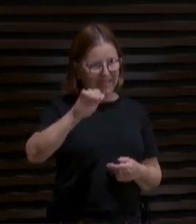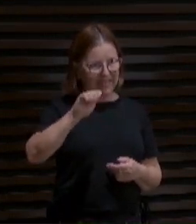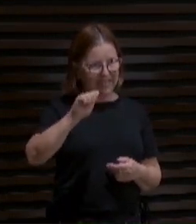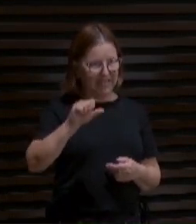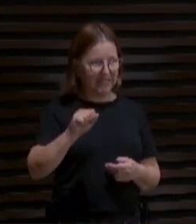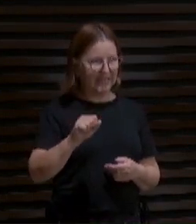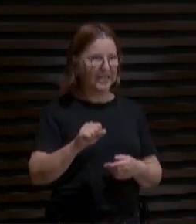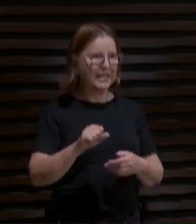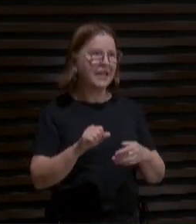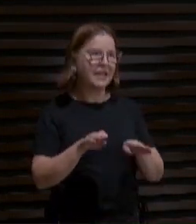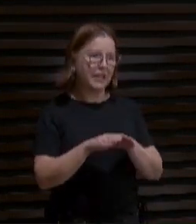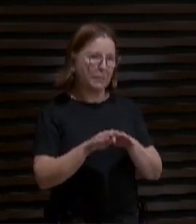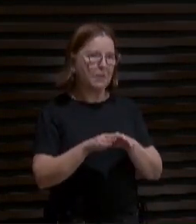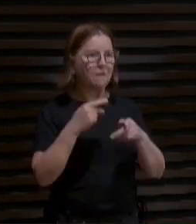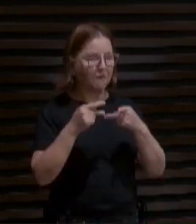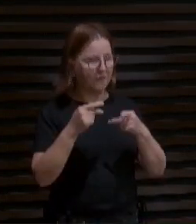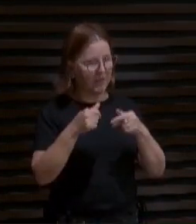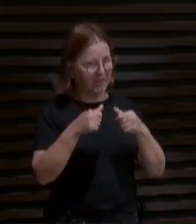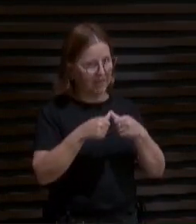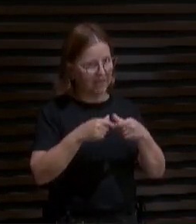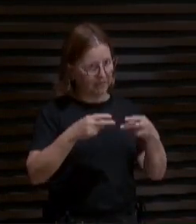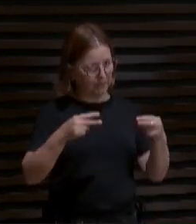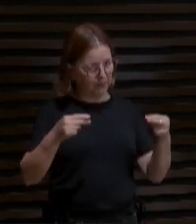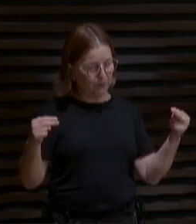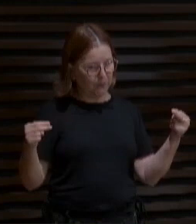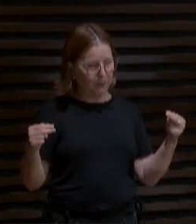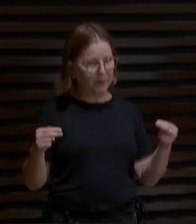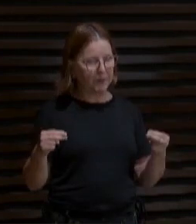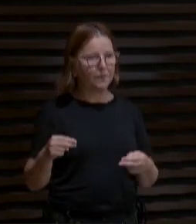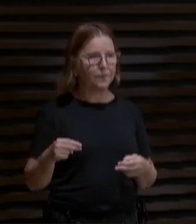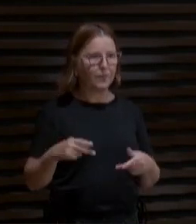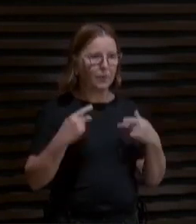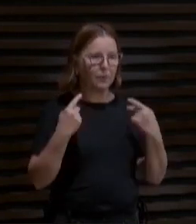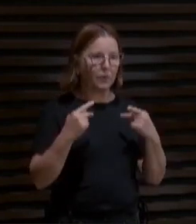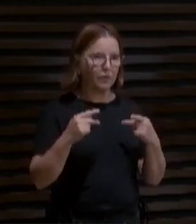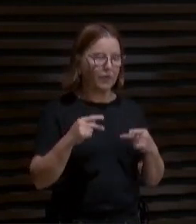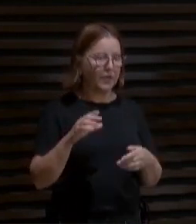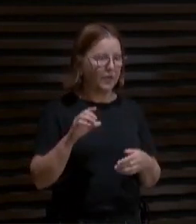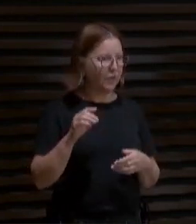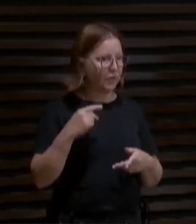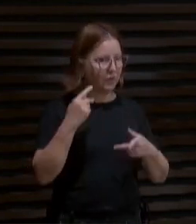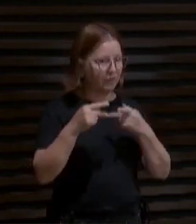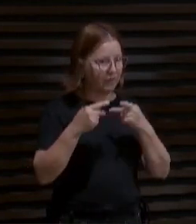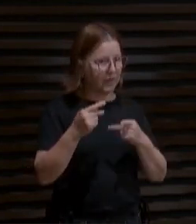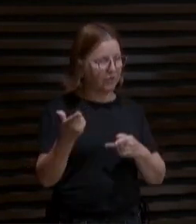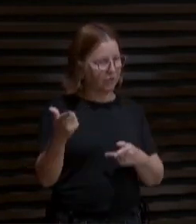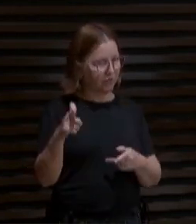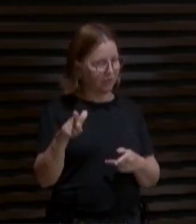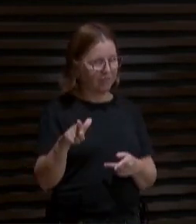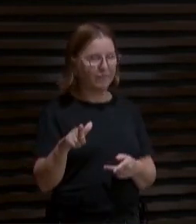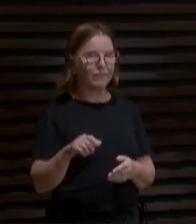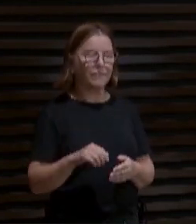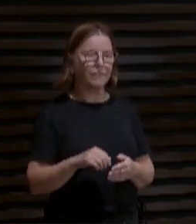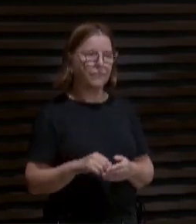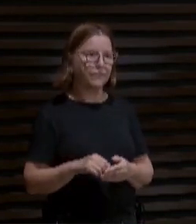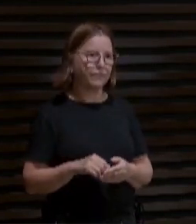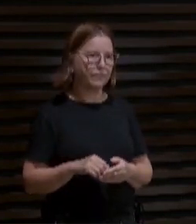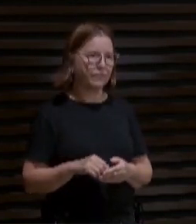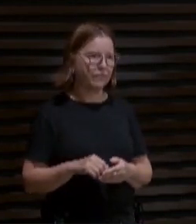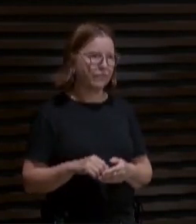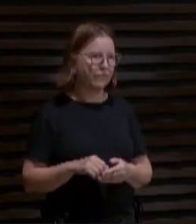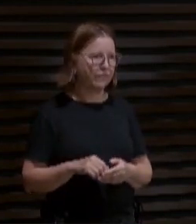1 e 2, é o mesmo texto. O profeta está apenas afinando aquele